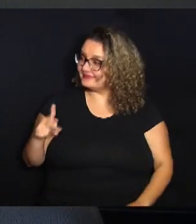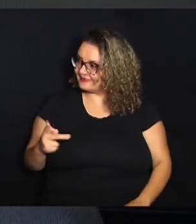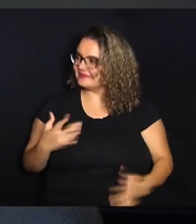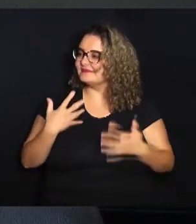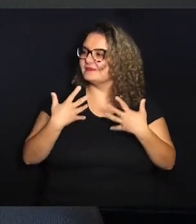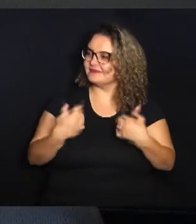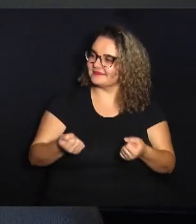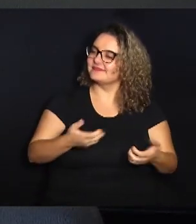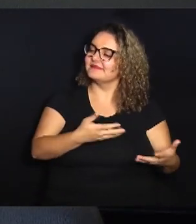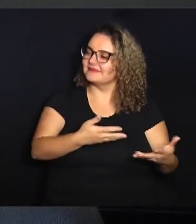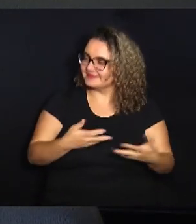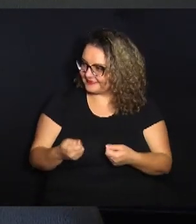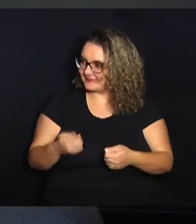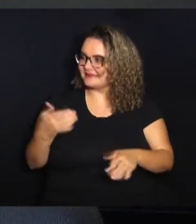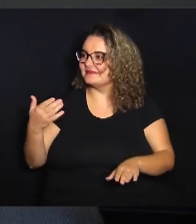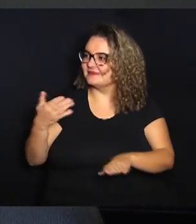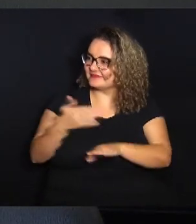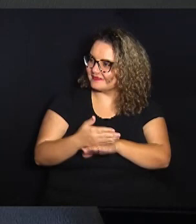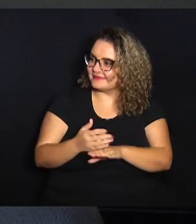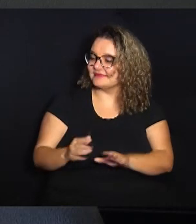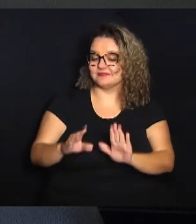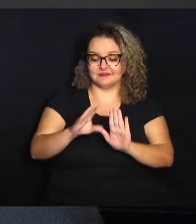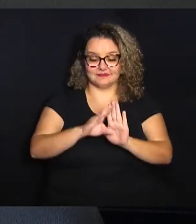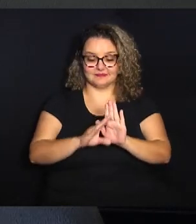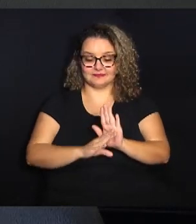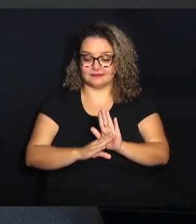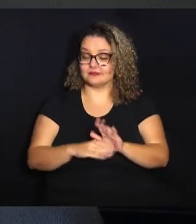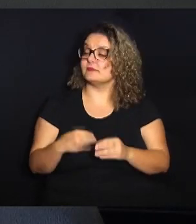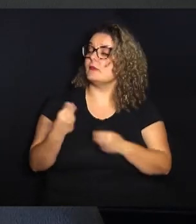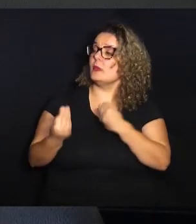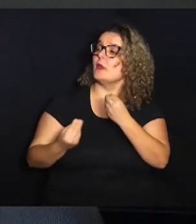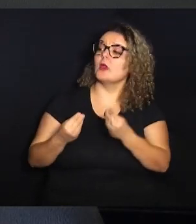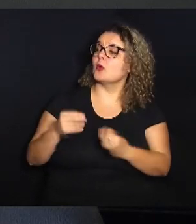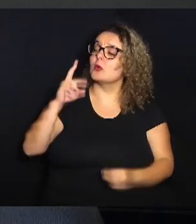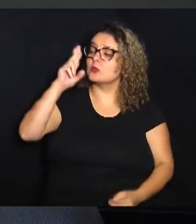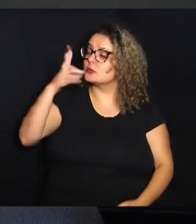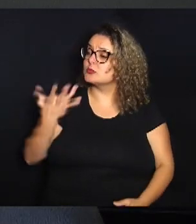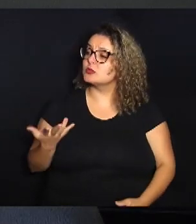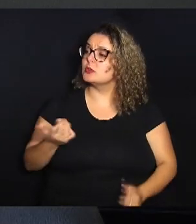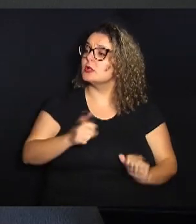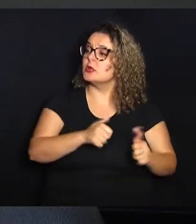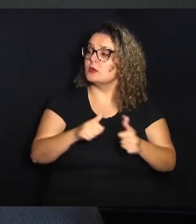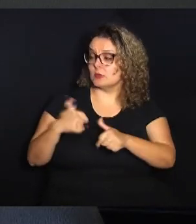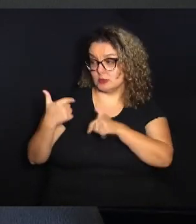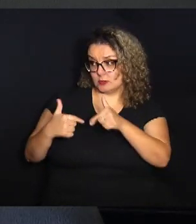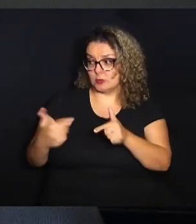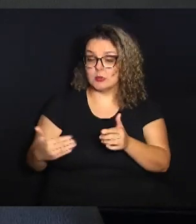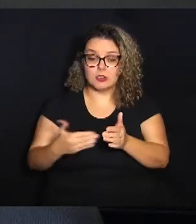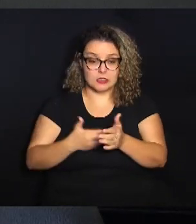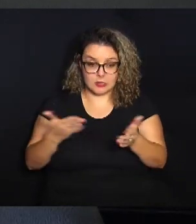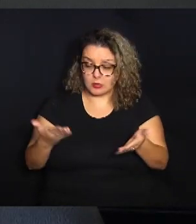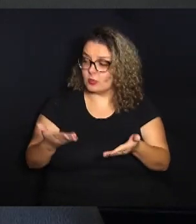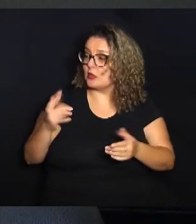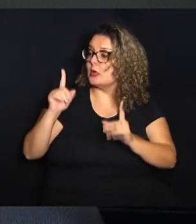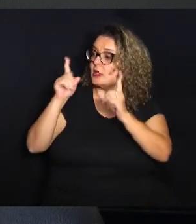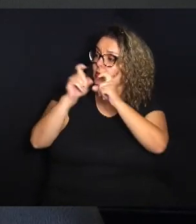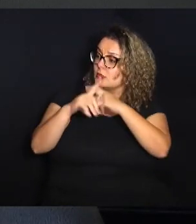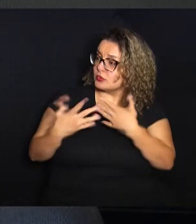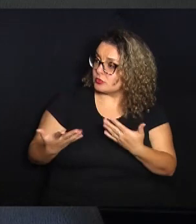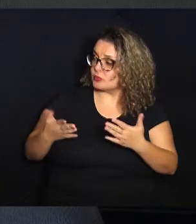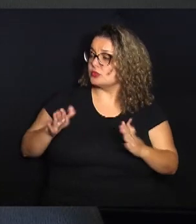aceito o convite para participar aqui do programa e de que maneira que o senhor avalia o trabalho até aqui, as